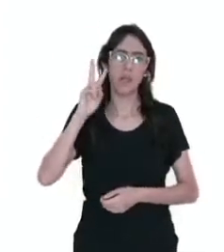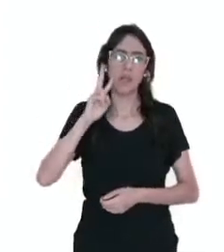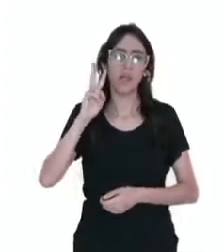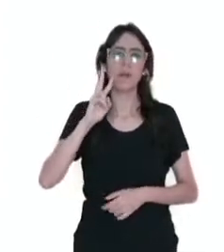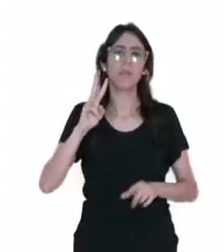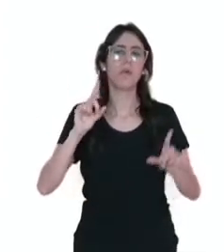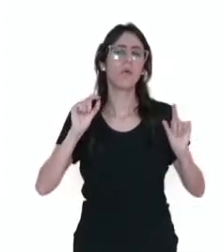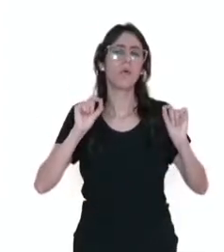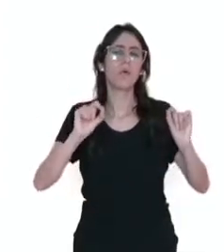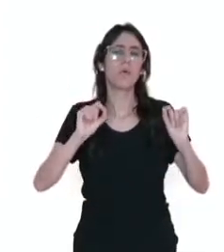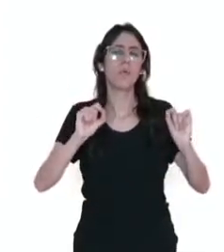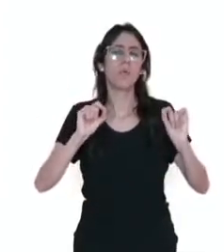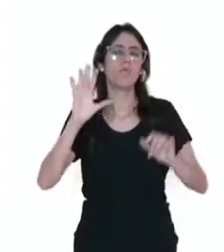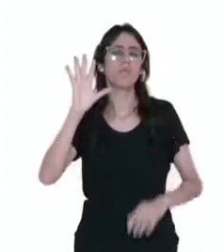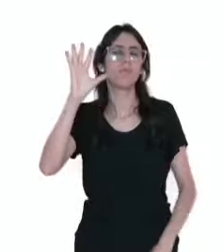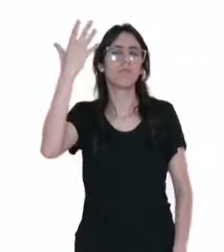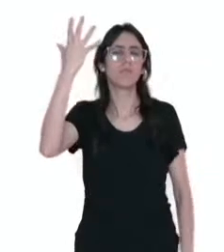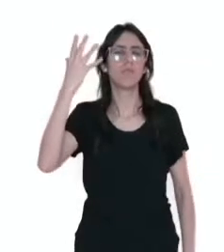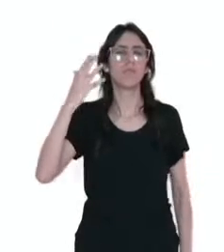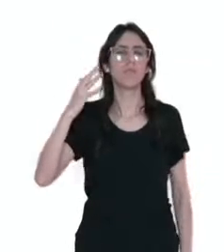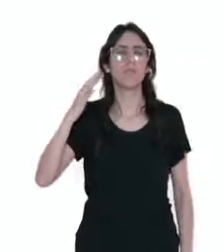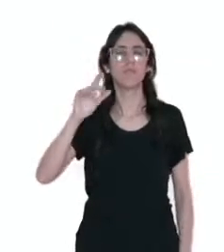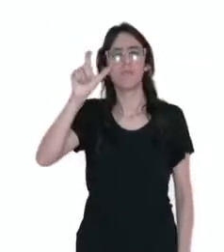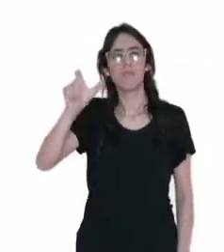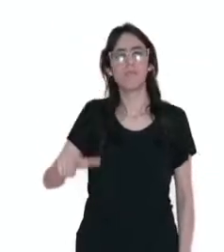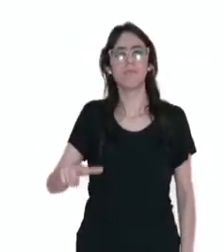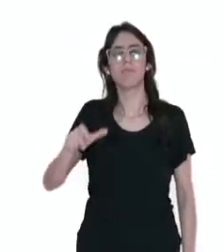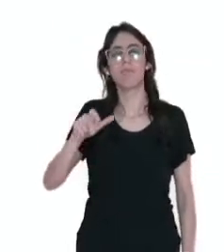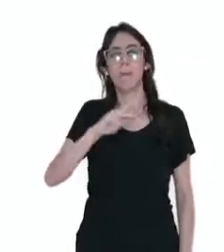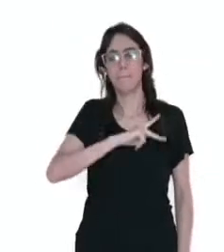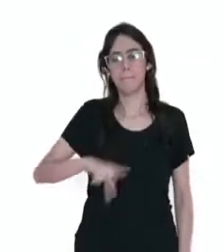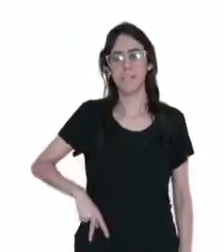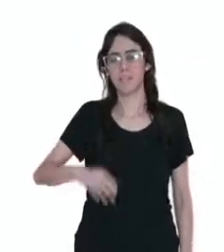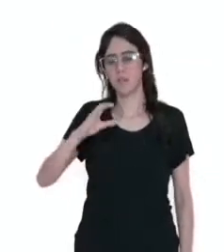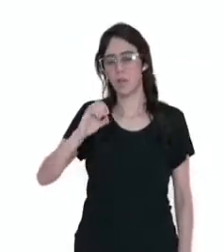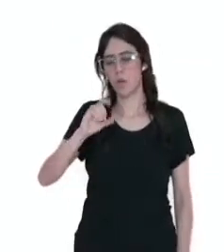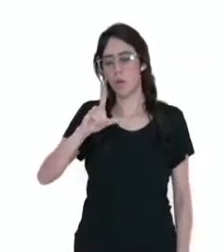o que ocorreu com o presidente Fernando Collor no final de